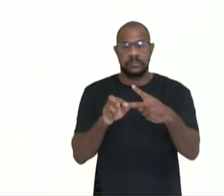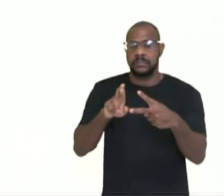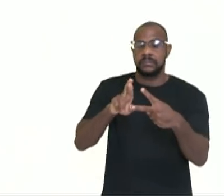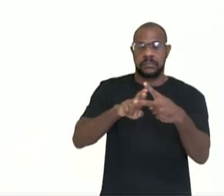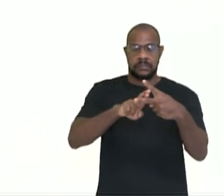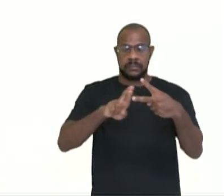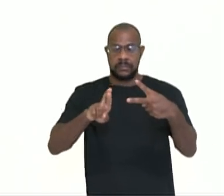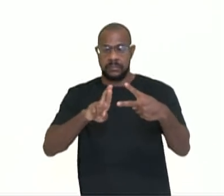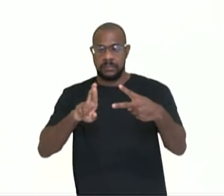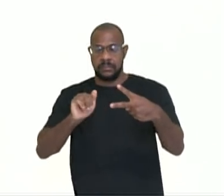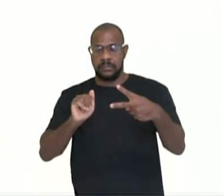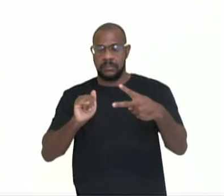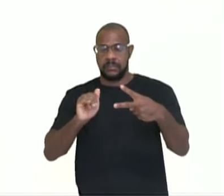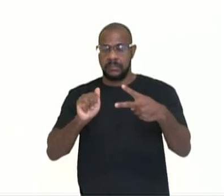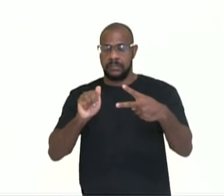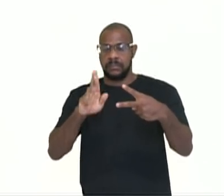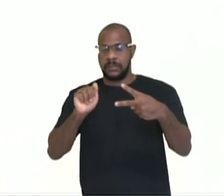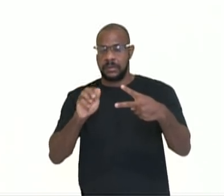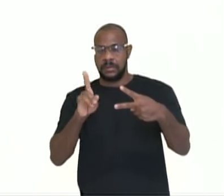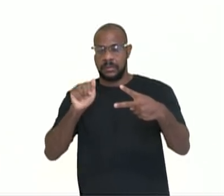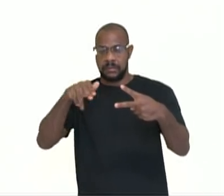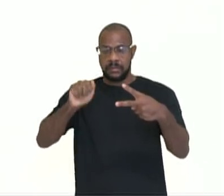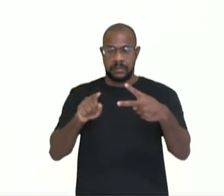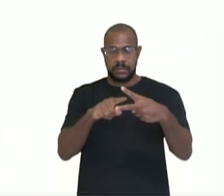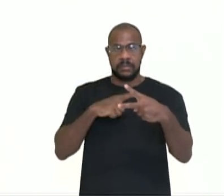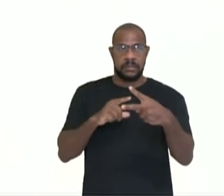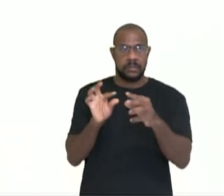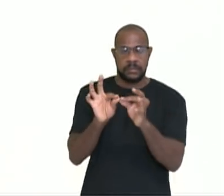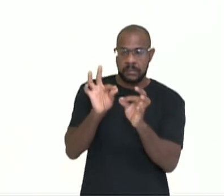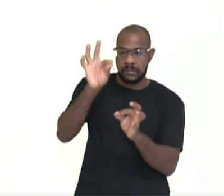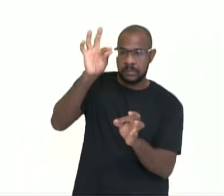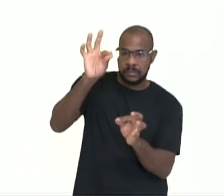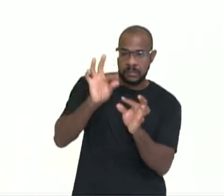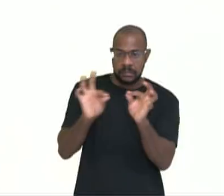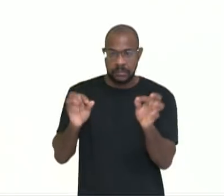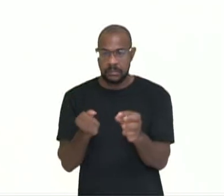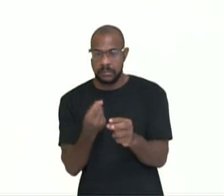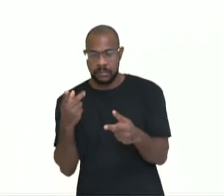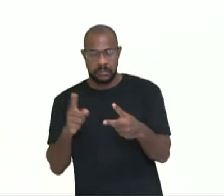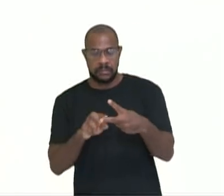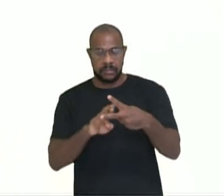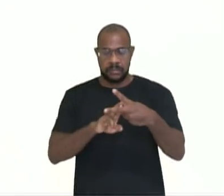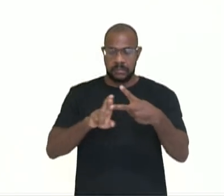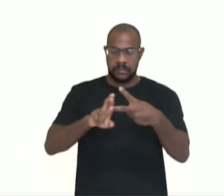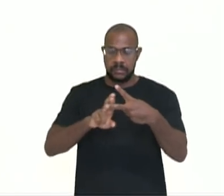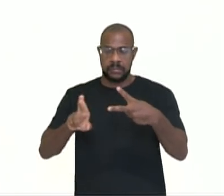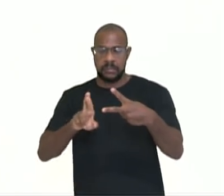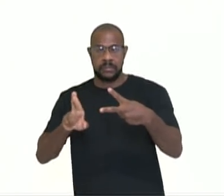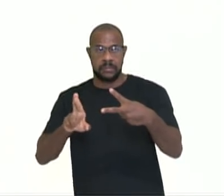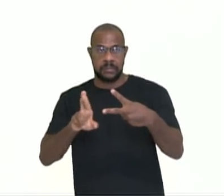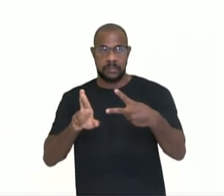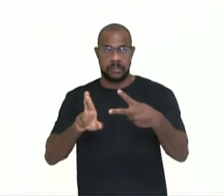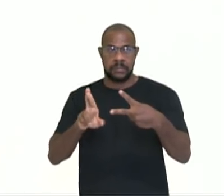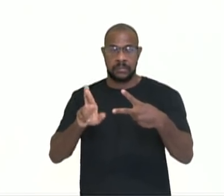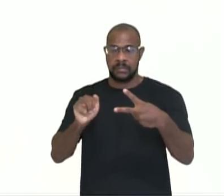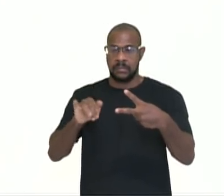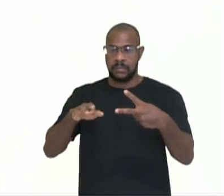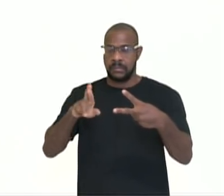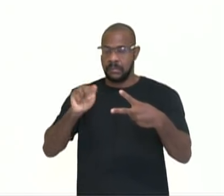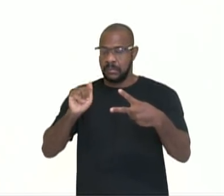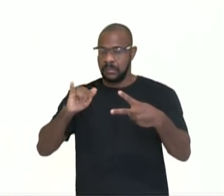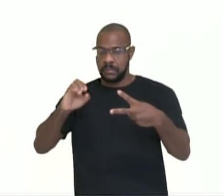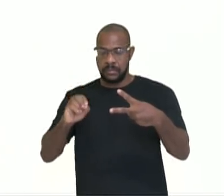radianos, tendo o comprimento do arco e o raio da circunferência? Para eu obter